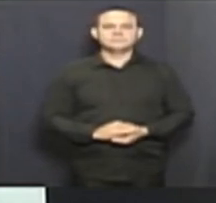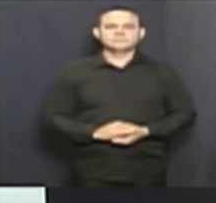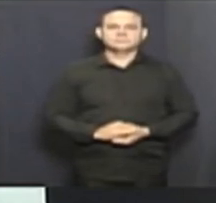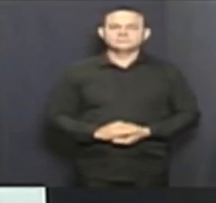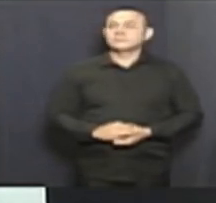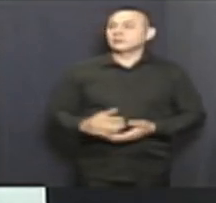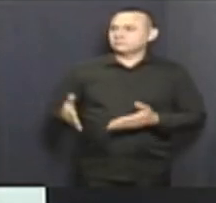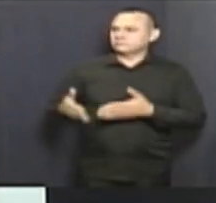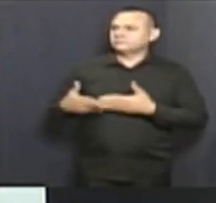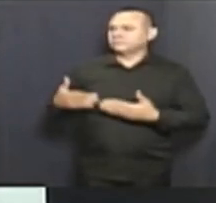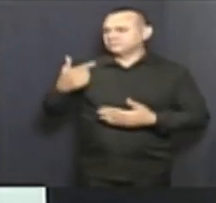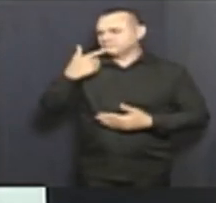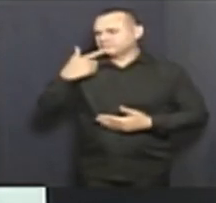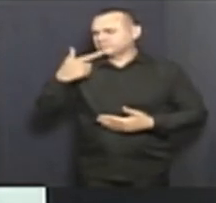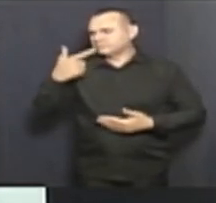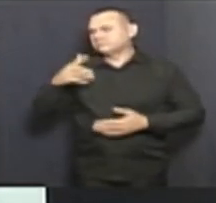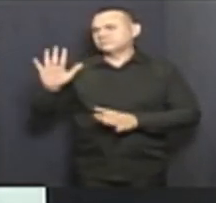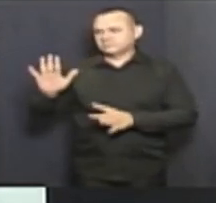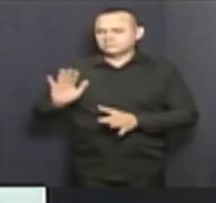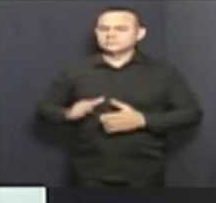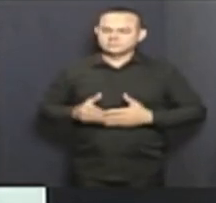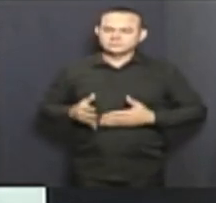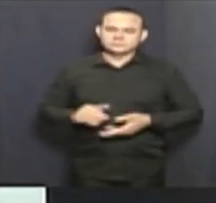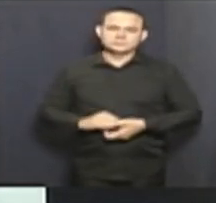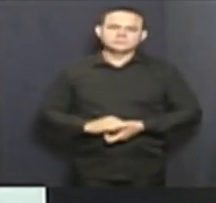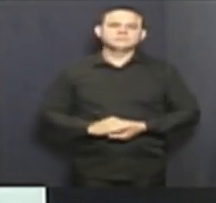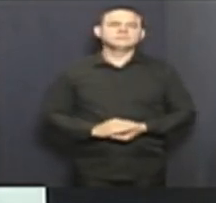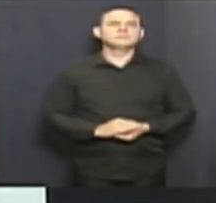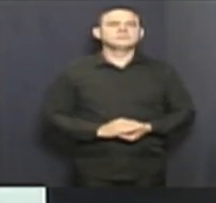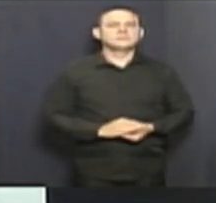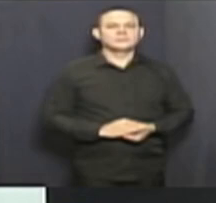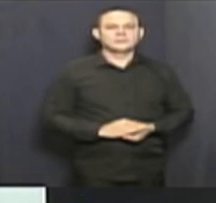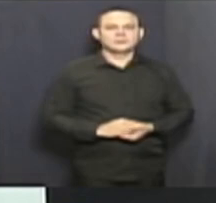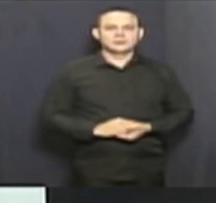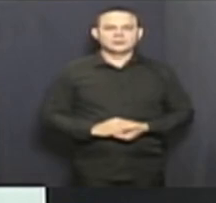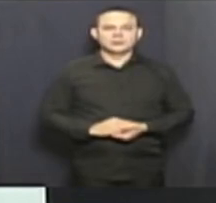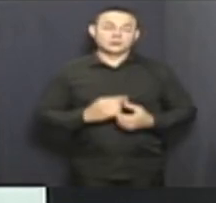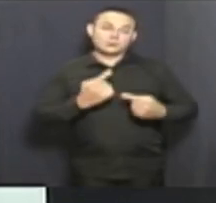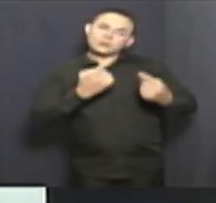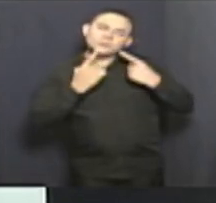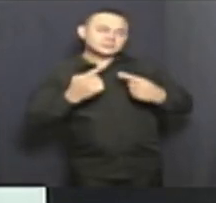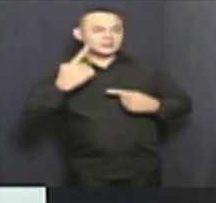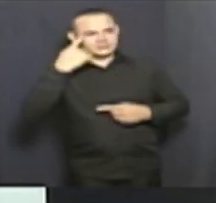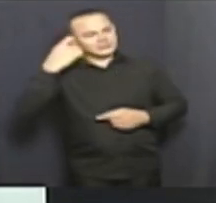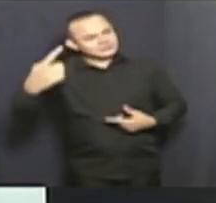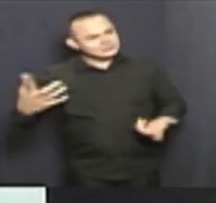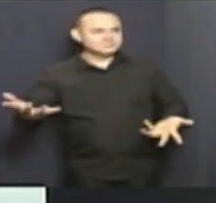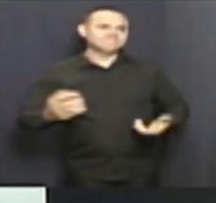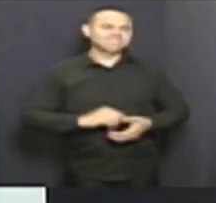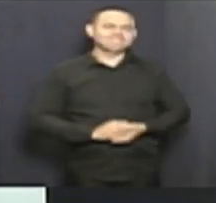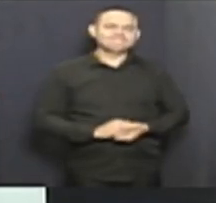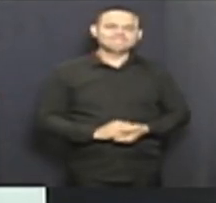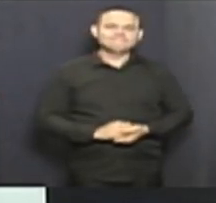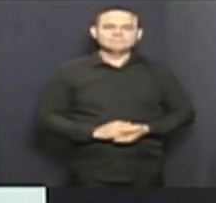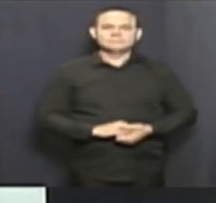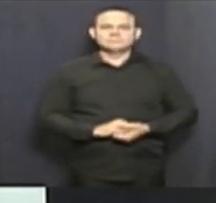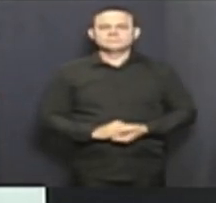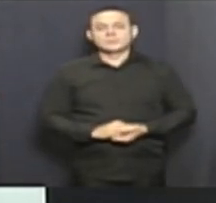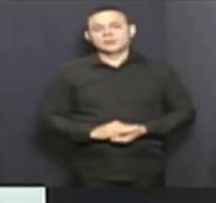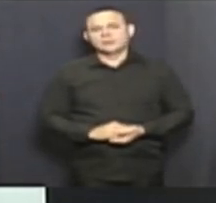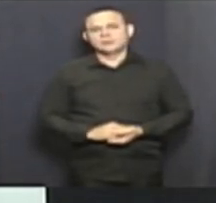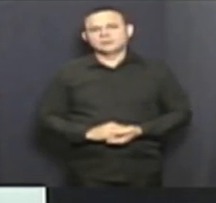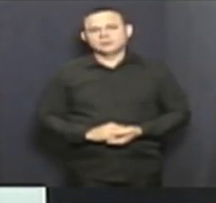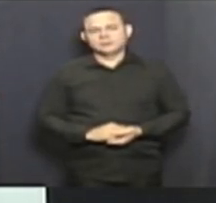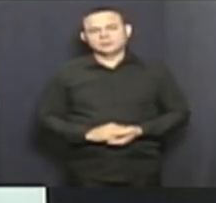faça seu comentário realmente é interessante quero de um lado